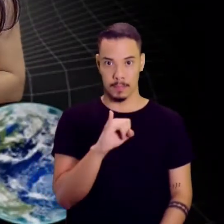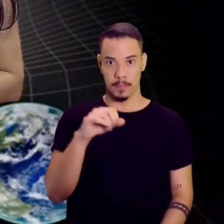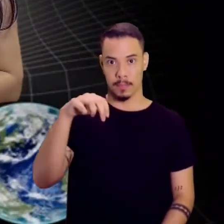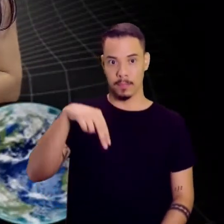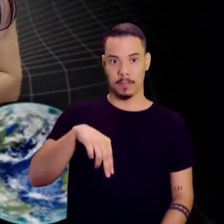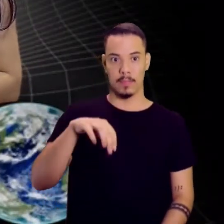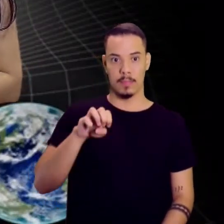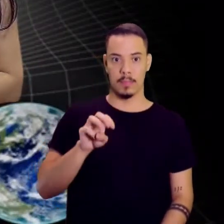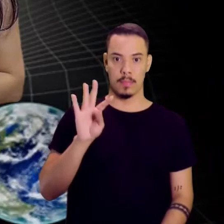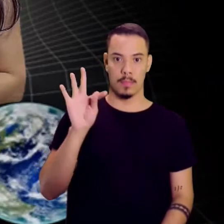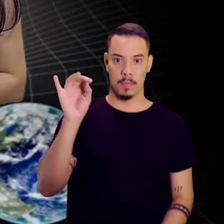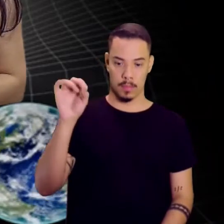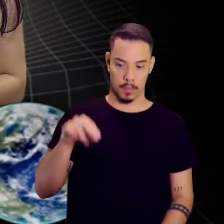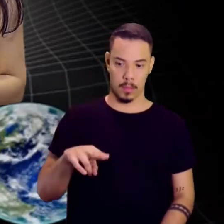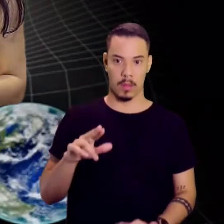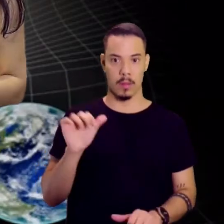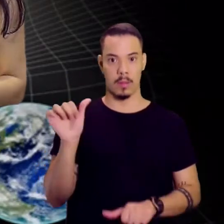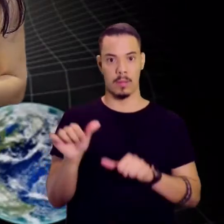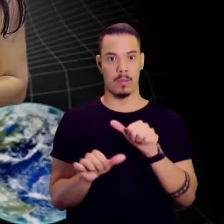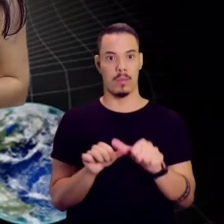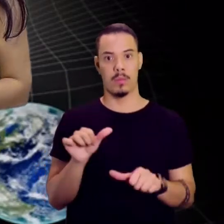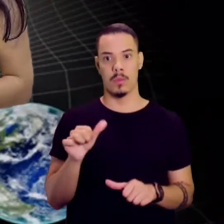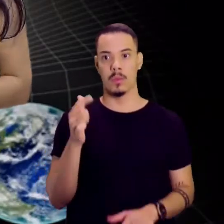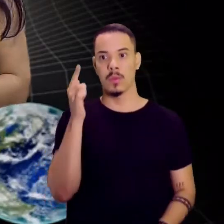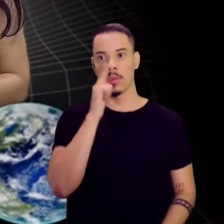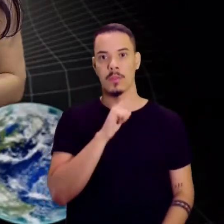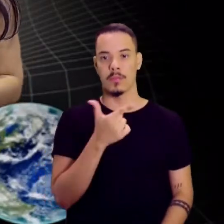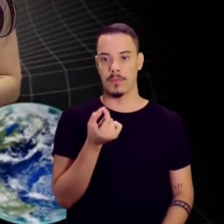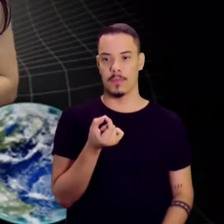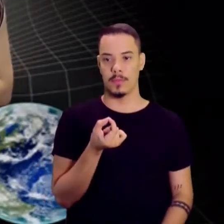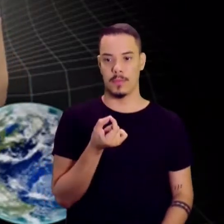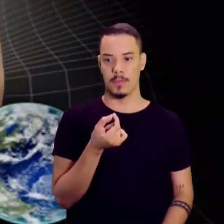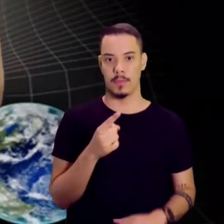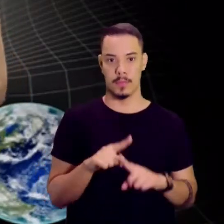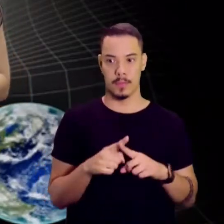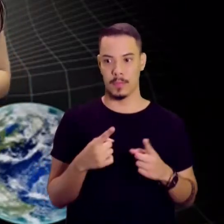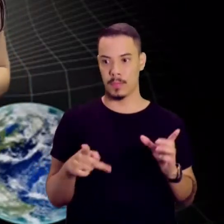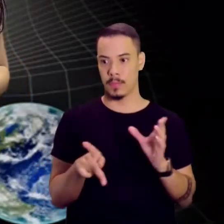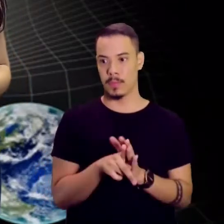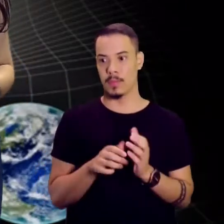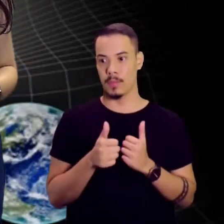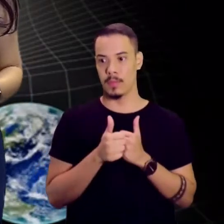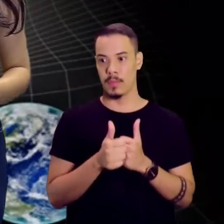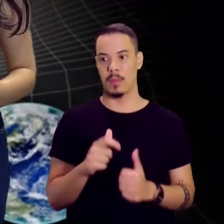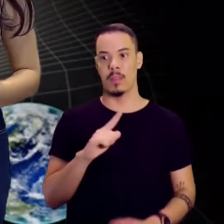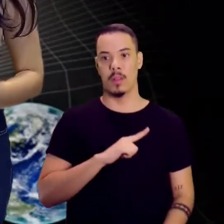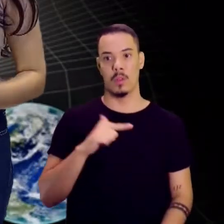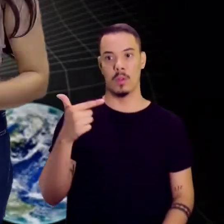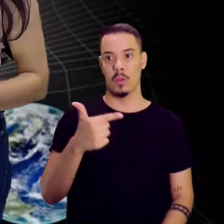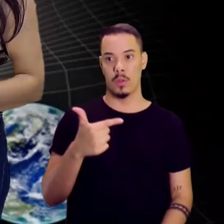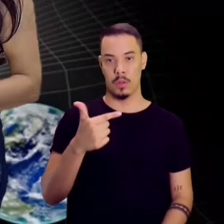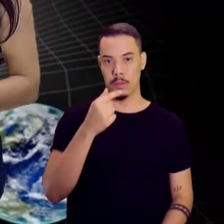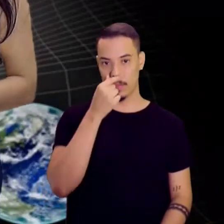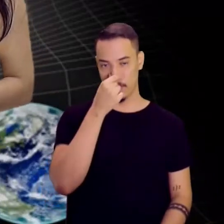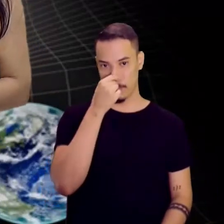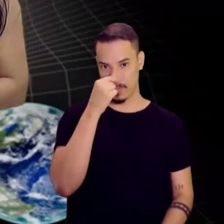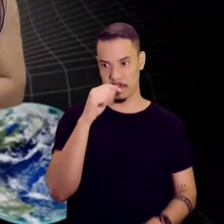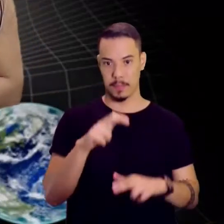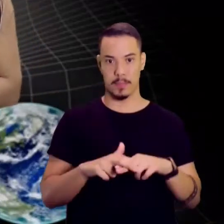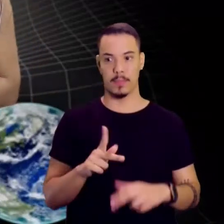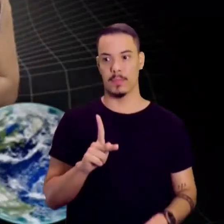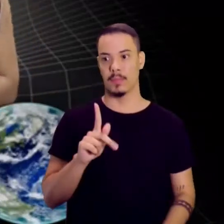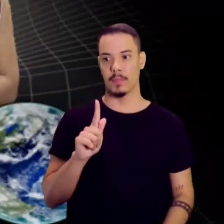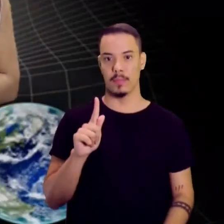massa é 2 kg vezes 10, 20. Né? Exato. Mas se fosse em KGF, seria 2 KGF. Então, na verdade, o